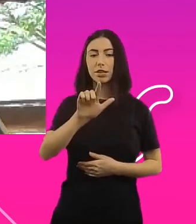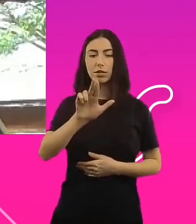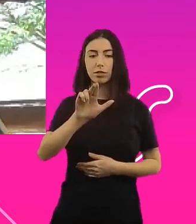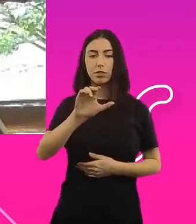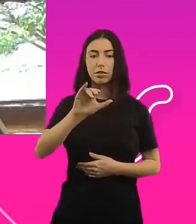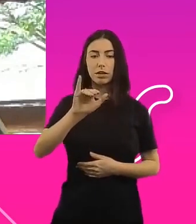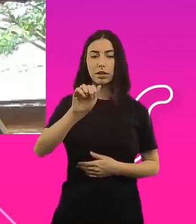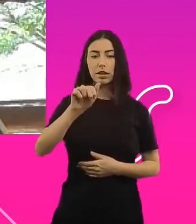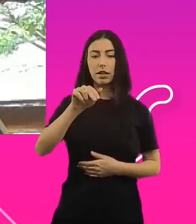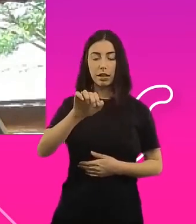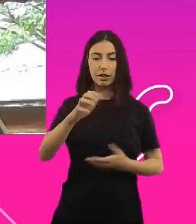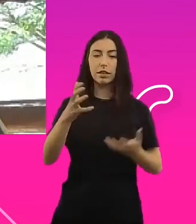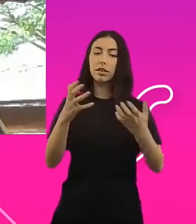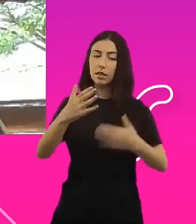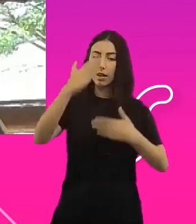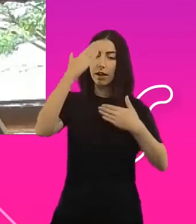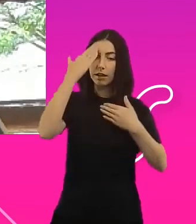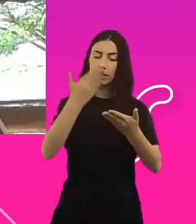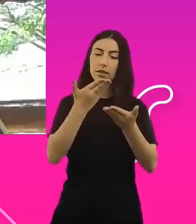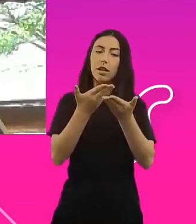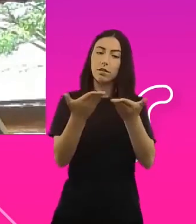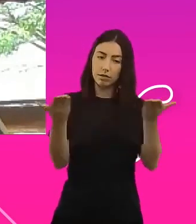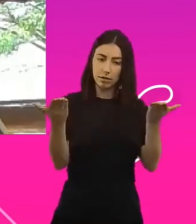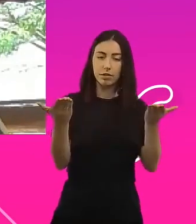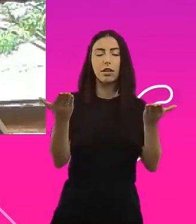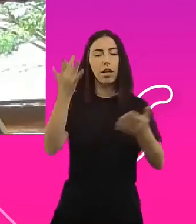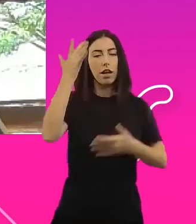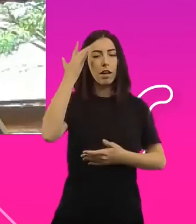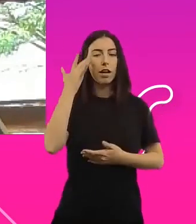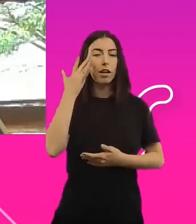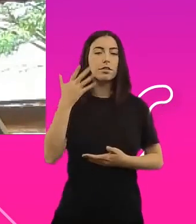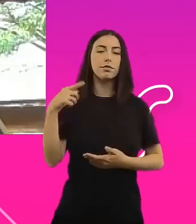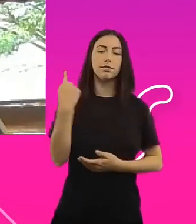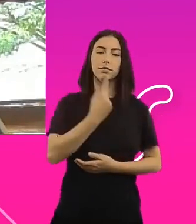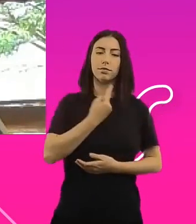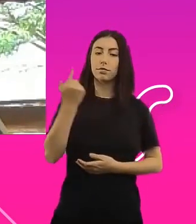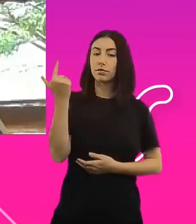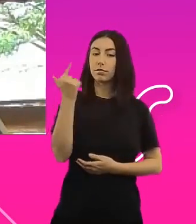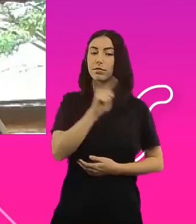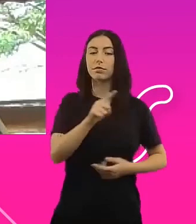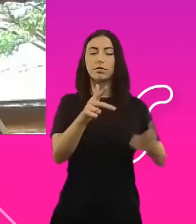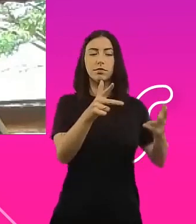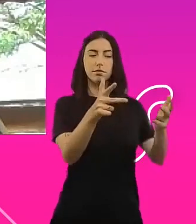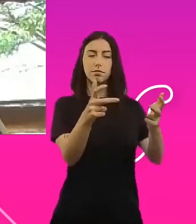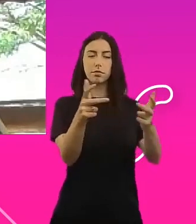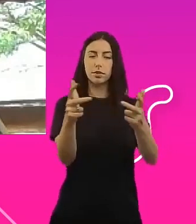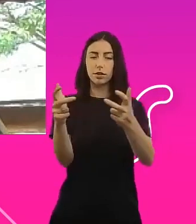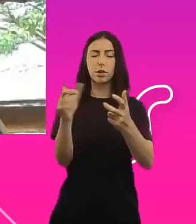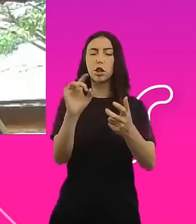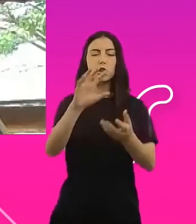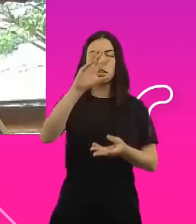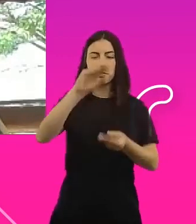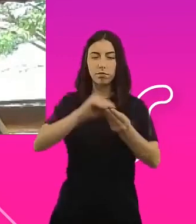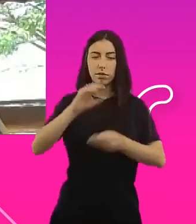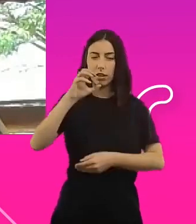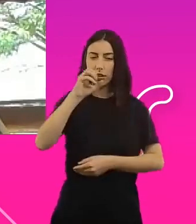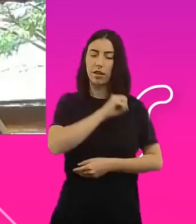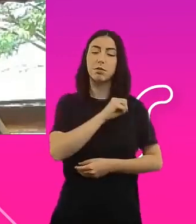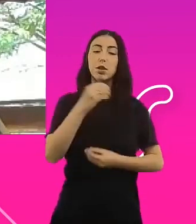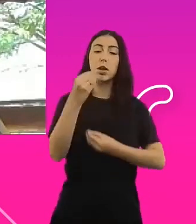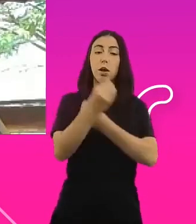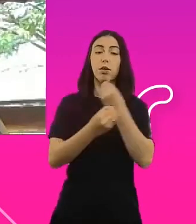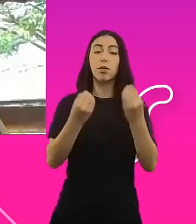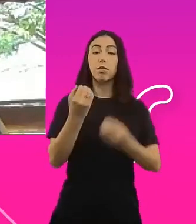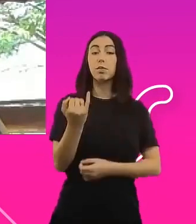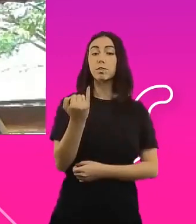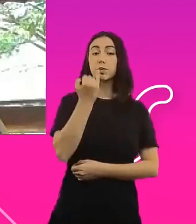a todos. Acho que hoje a gente conseguiu ver, né, só em linhas, só fazendo aqui um fechamento, como é importante o olhar